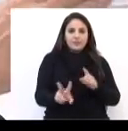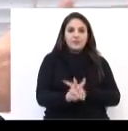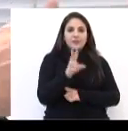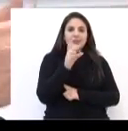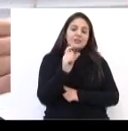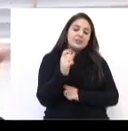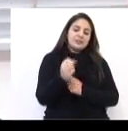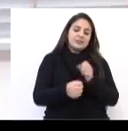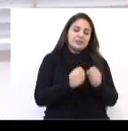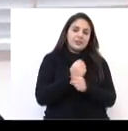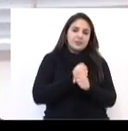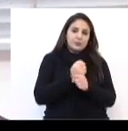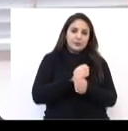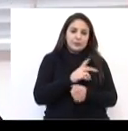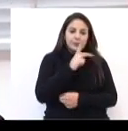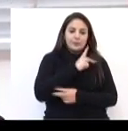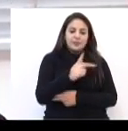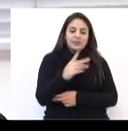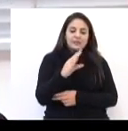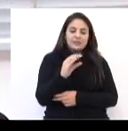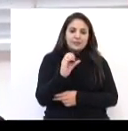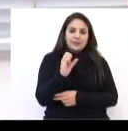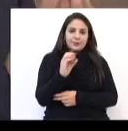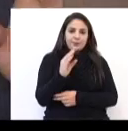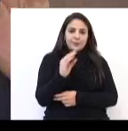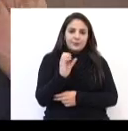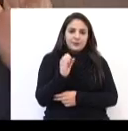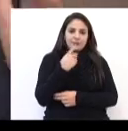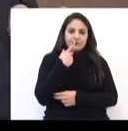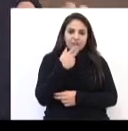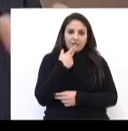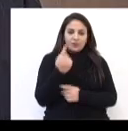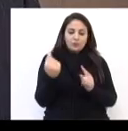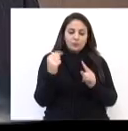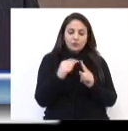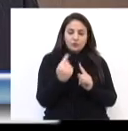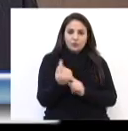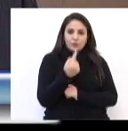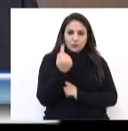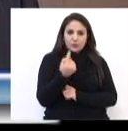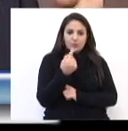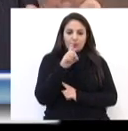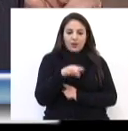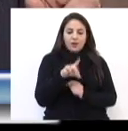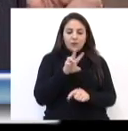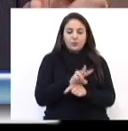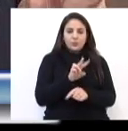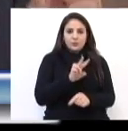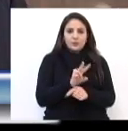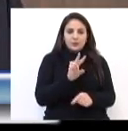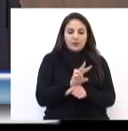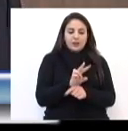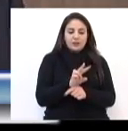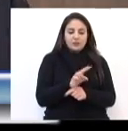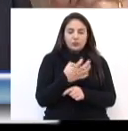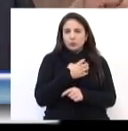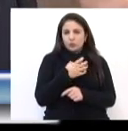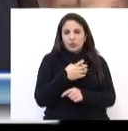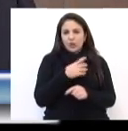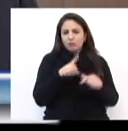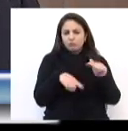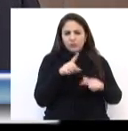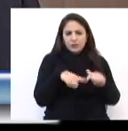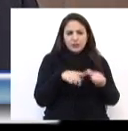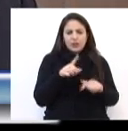por 10 anos. O presidente da SEBS comenta. O objetivo único era tratar de uma ferramenta que é o